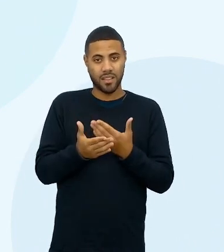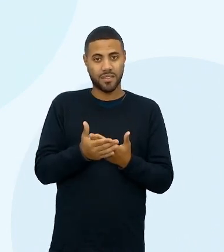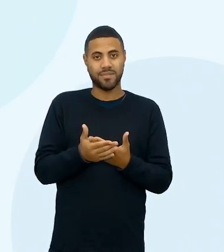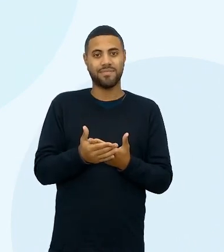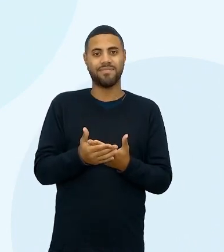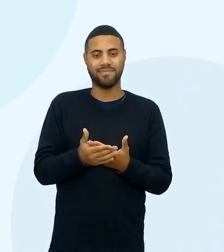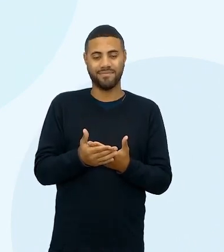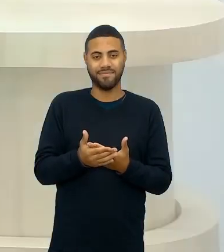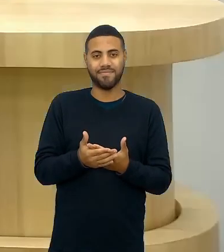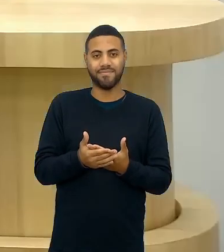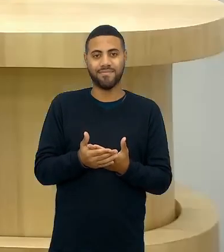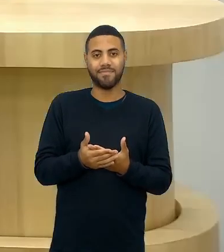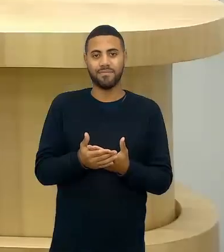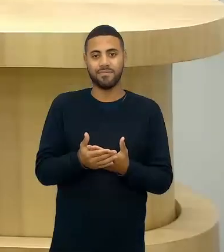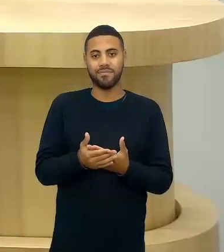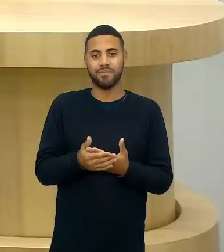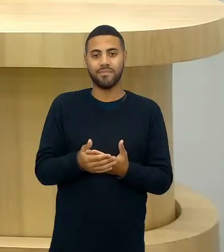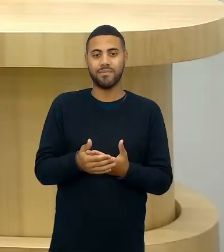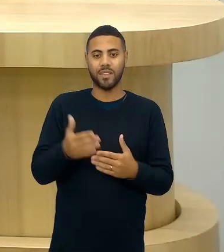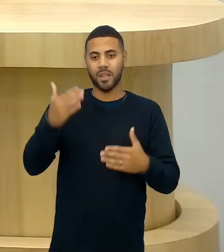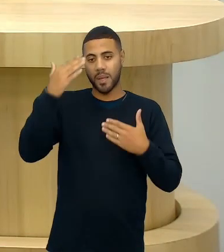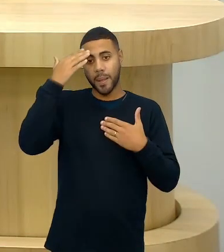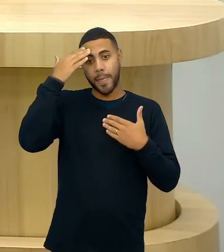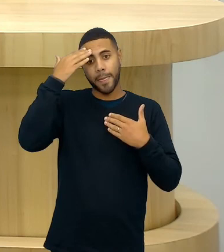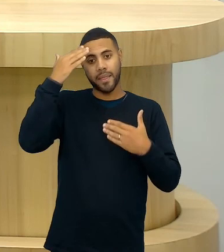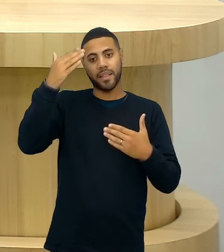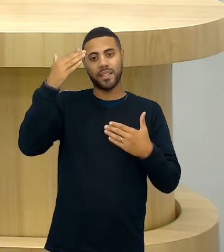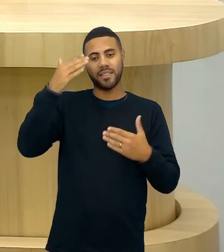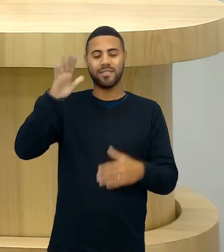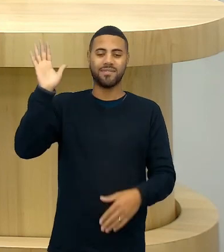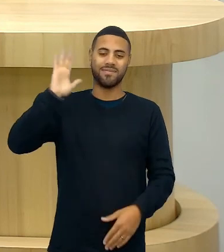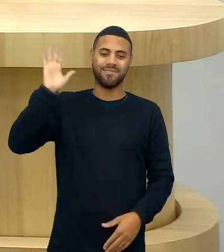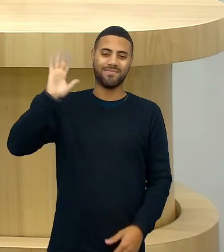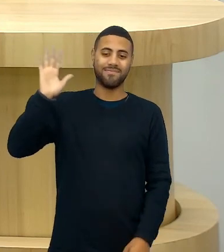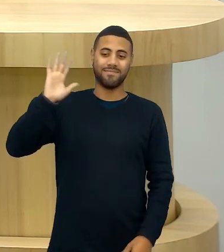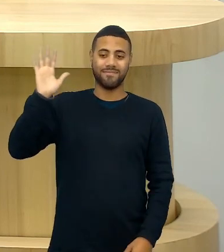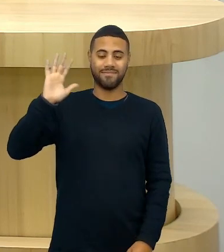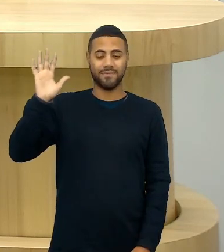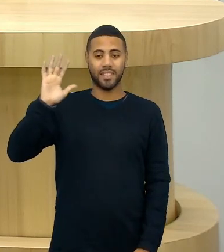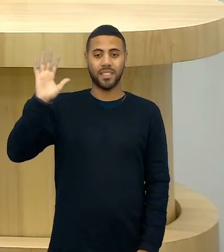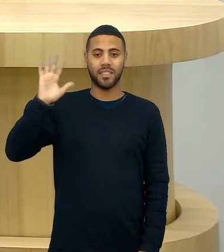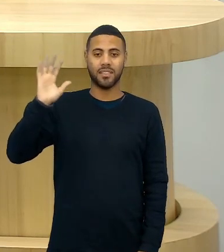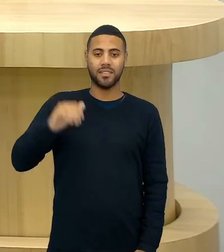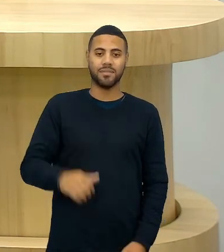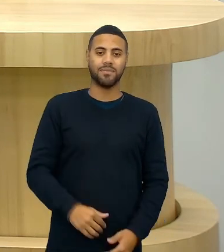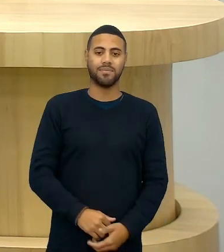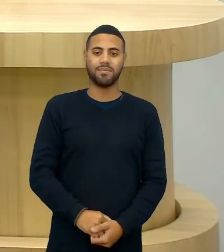né? Um muito obrigado. Até a próxima. Tchau, pessoal.